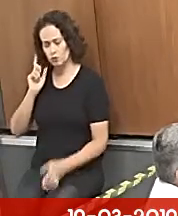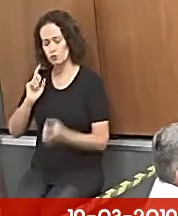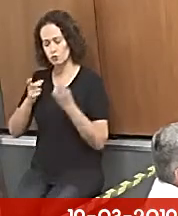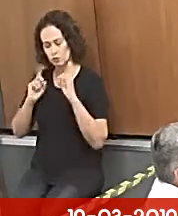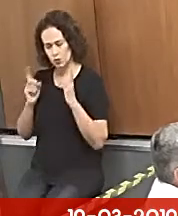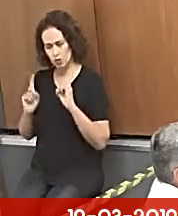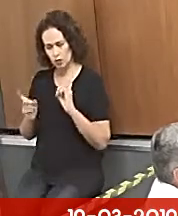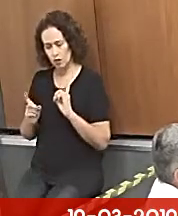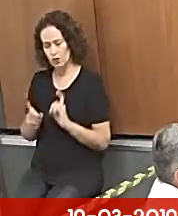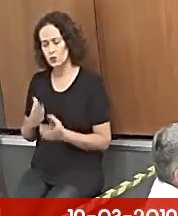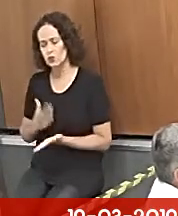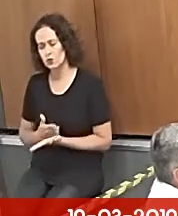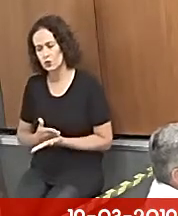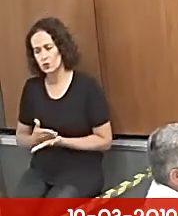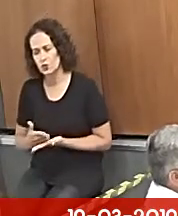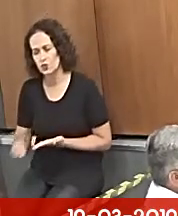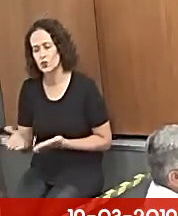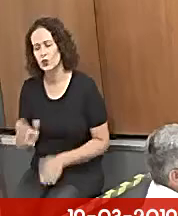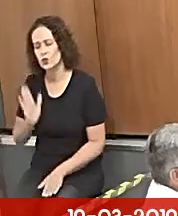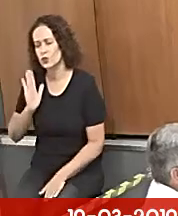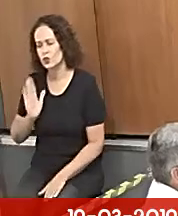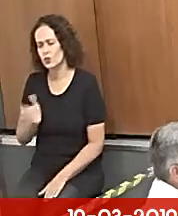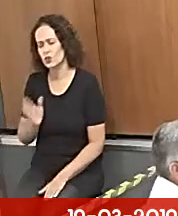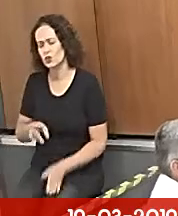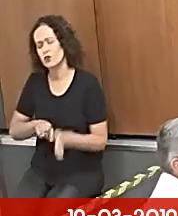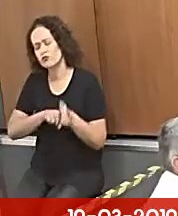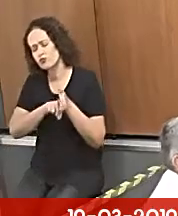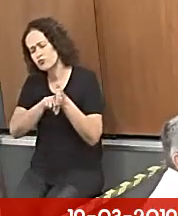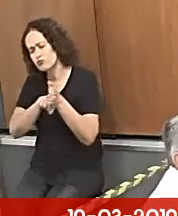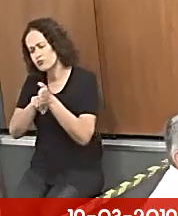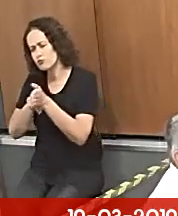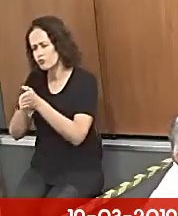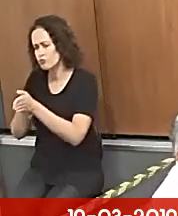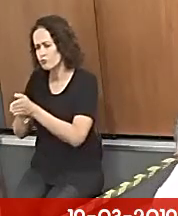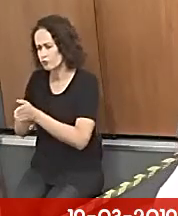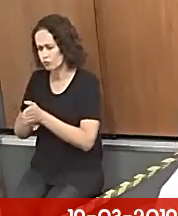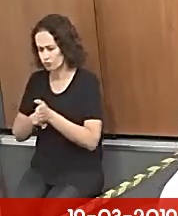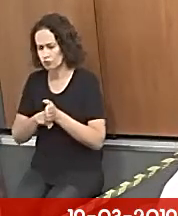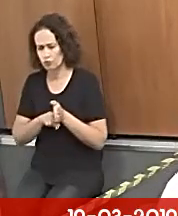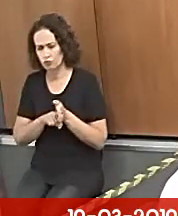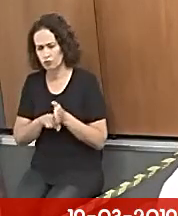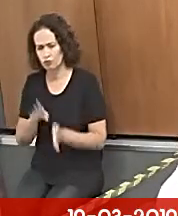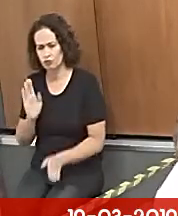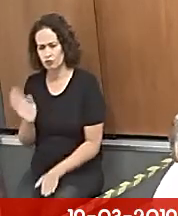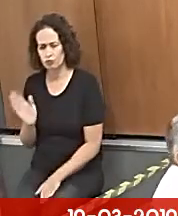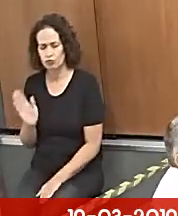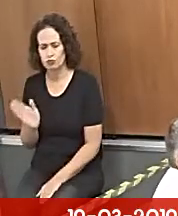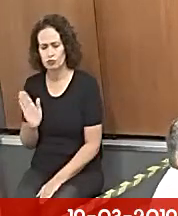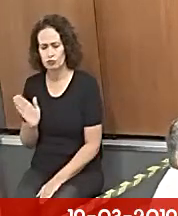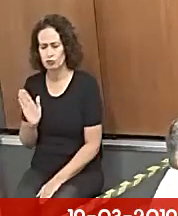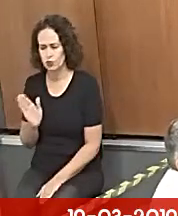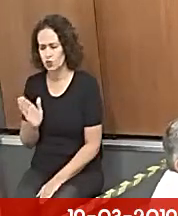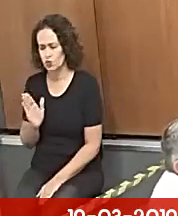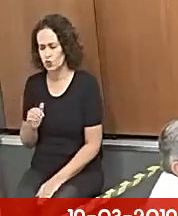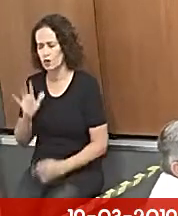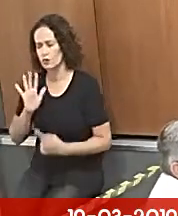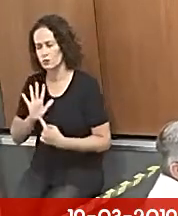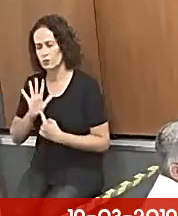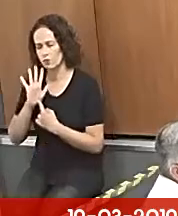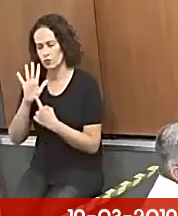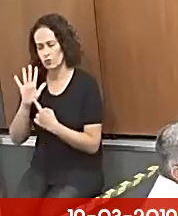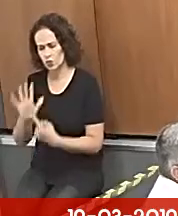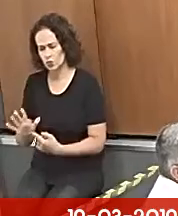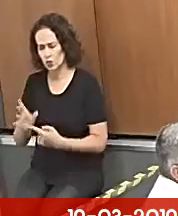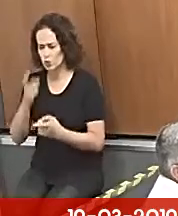já começou a levantar esse questionamento kanaan bonita né é manifestou